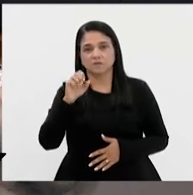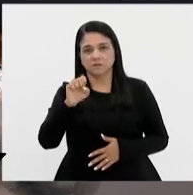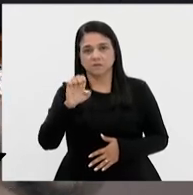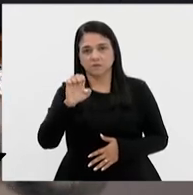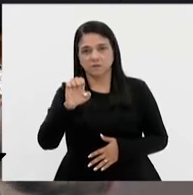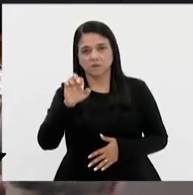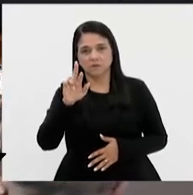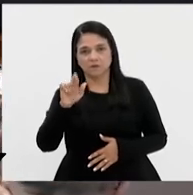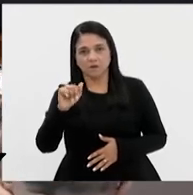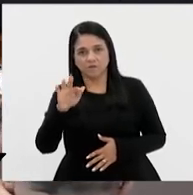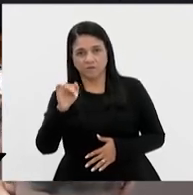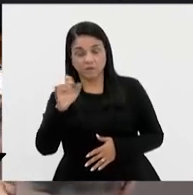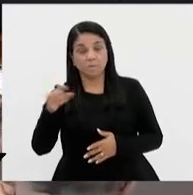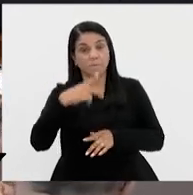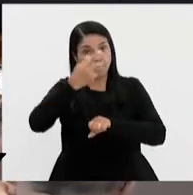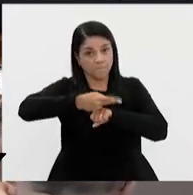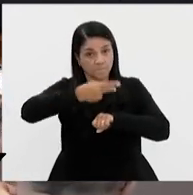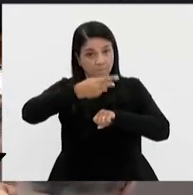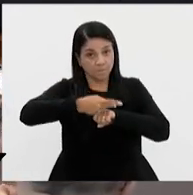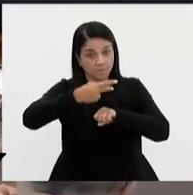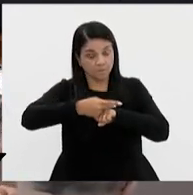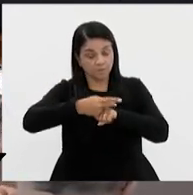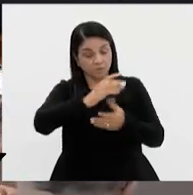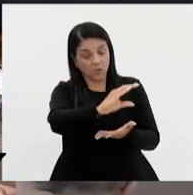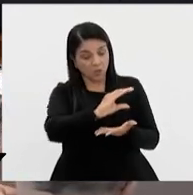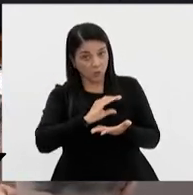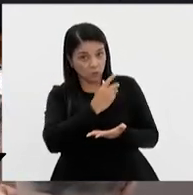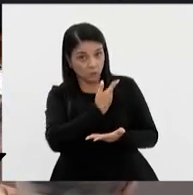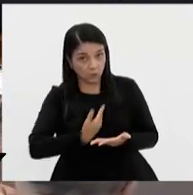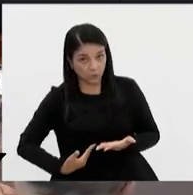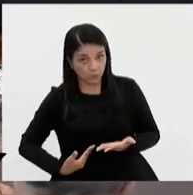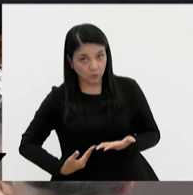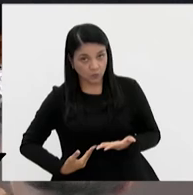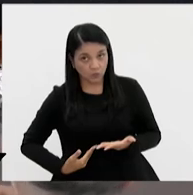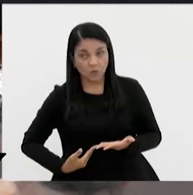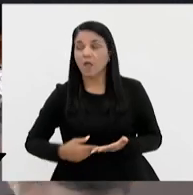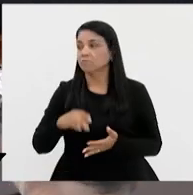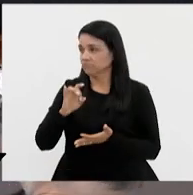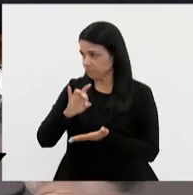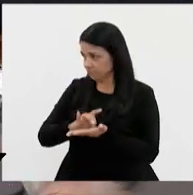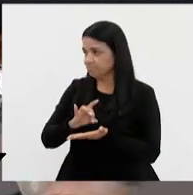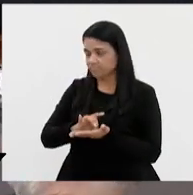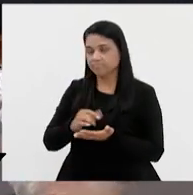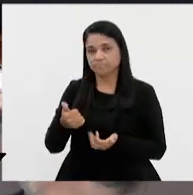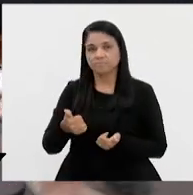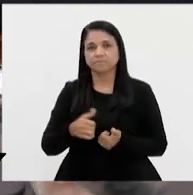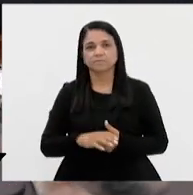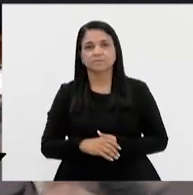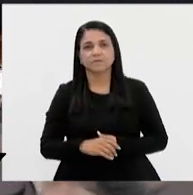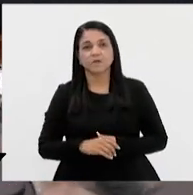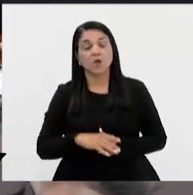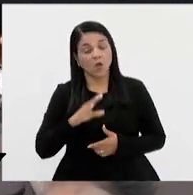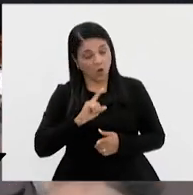Ou cuja premiação advenha de recursos públicos. Né? Isso, perfeito. Isso. Perfeito. Não, porque, olha só,